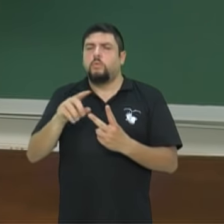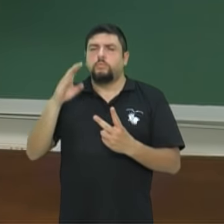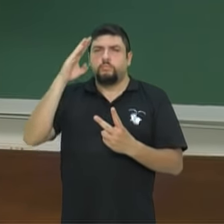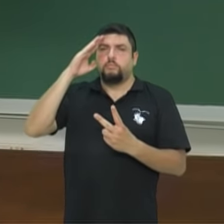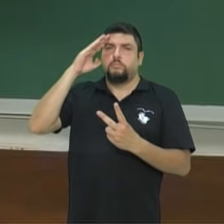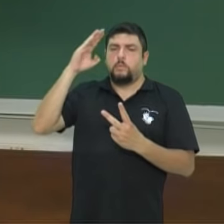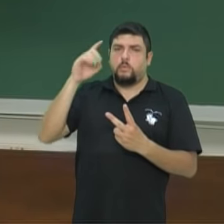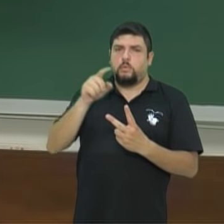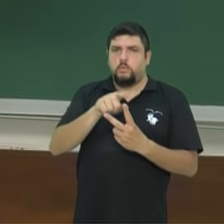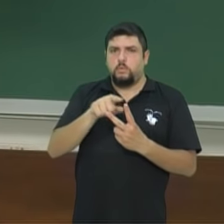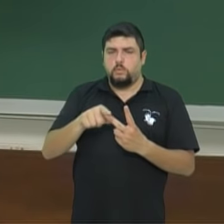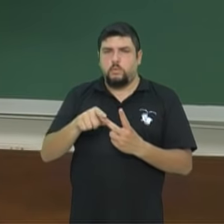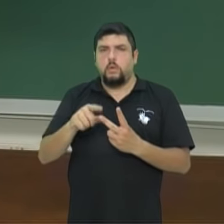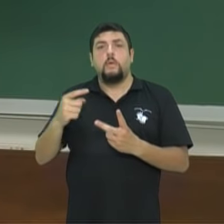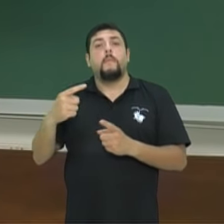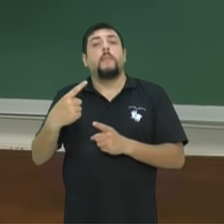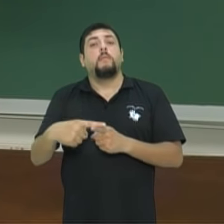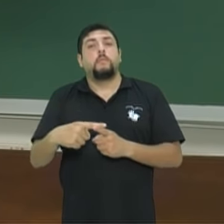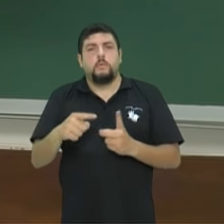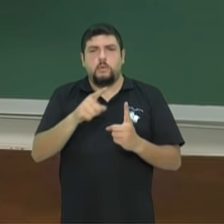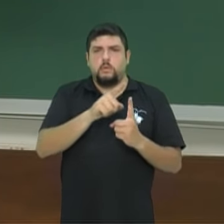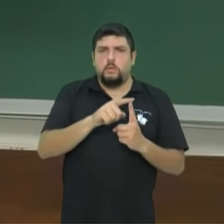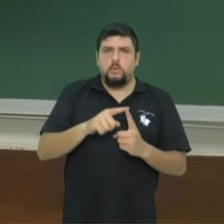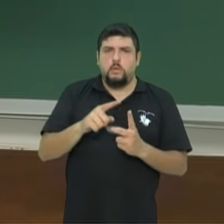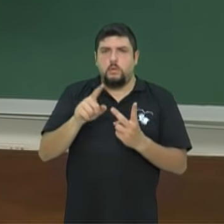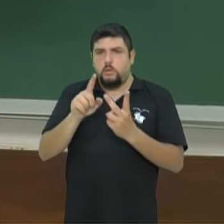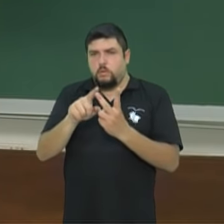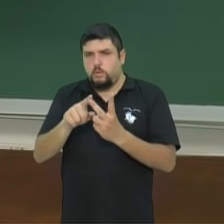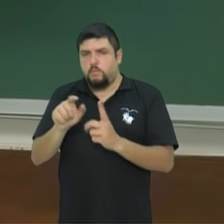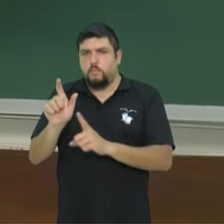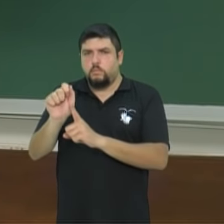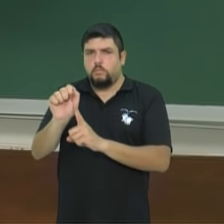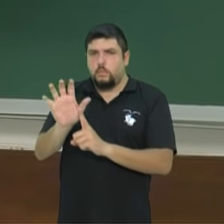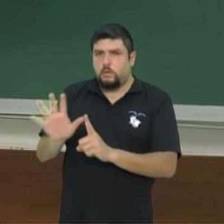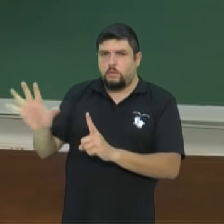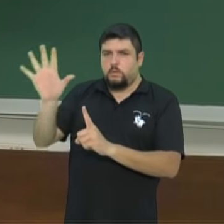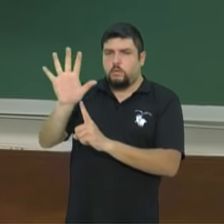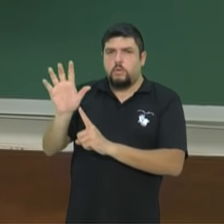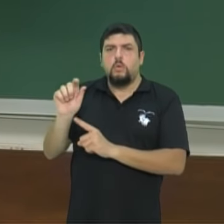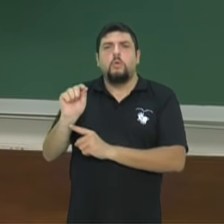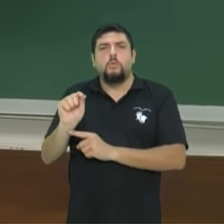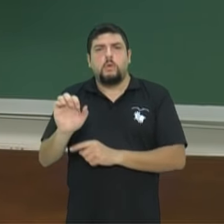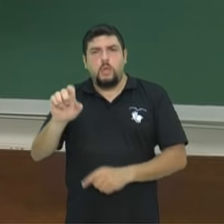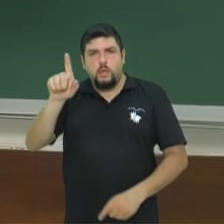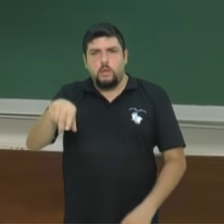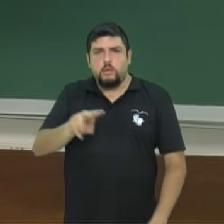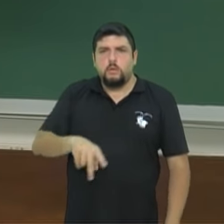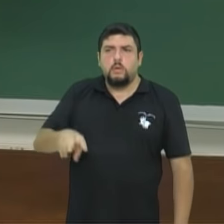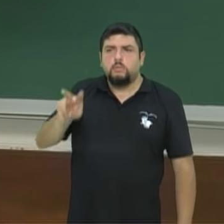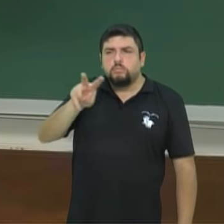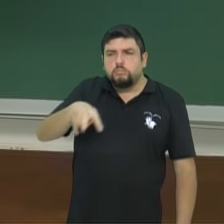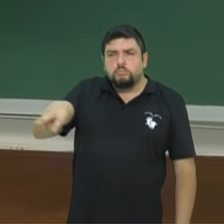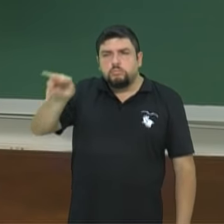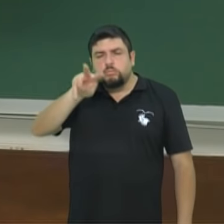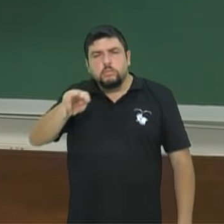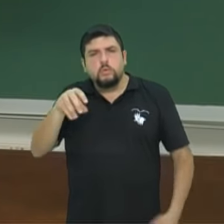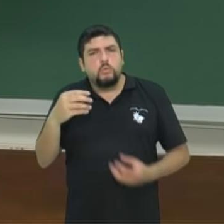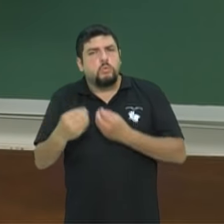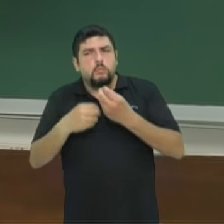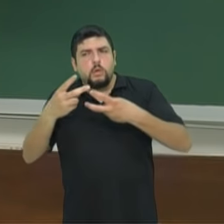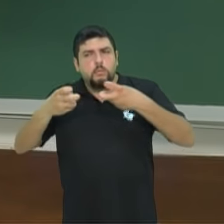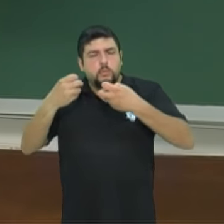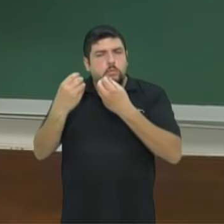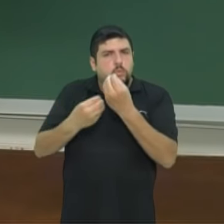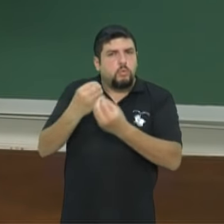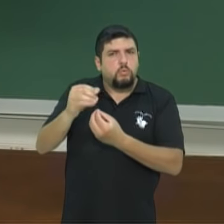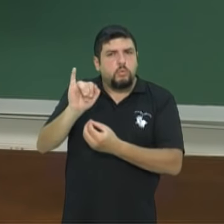Porque a gente tem os elementos não verbais que também estão ali para que nós façamos uma leitura do que está acontecendo, né? Então,